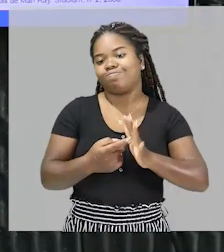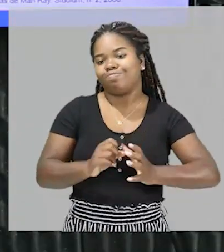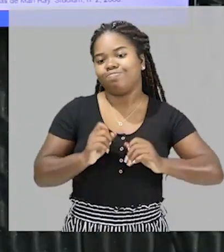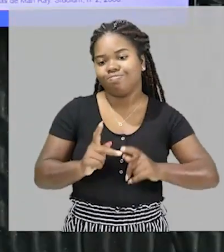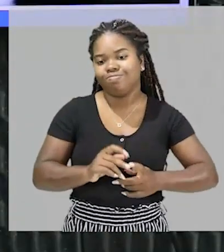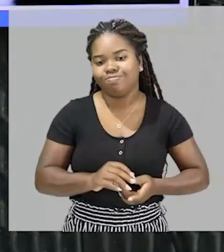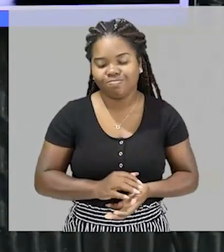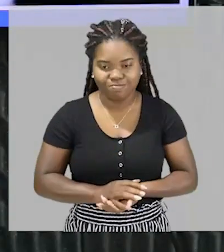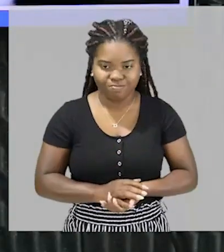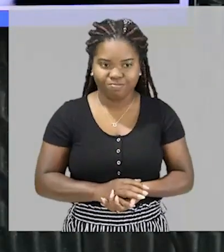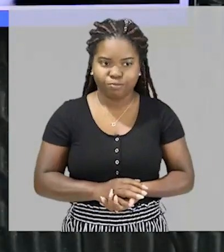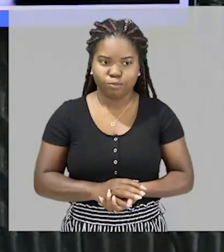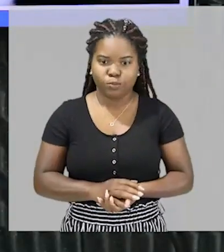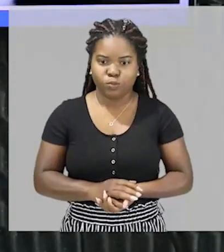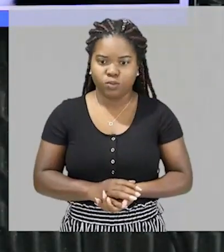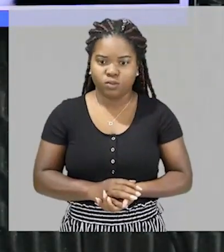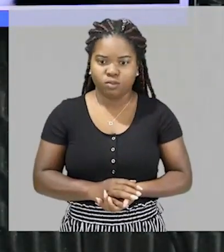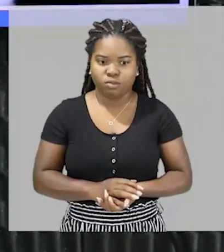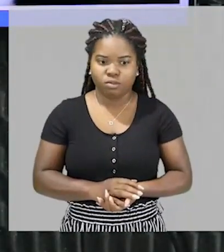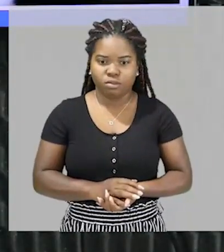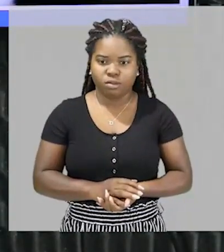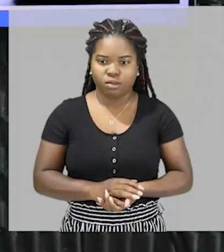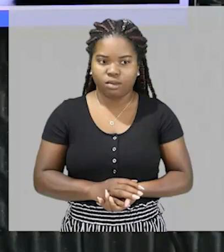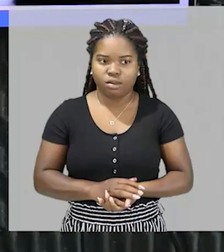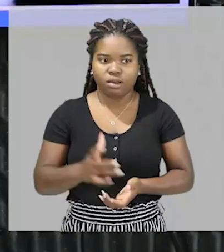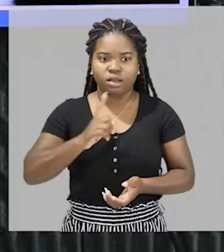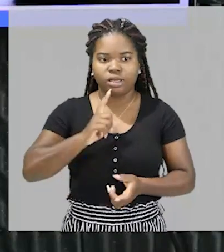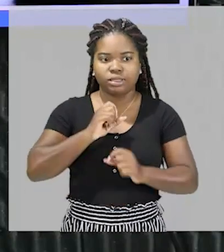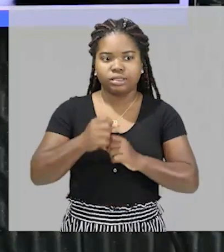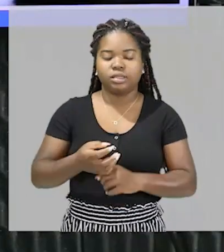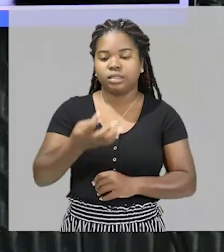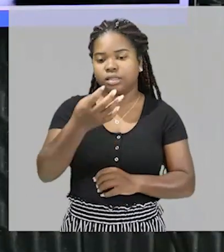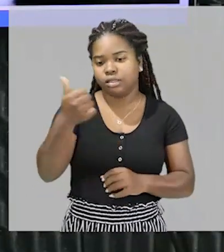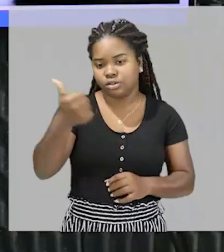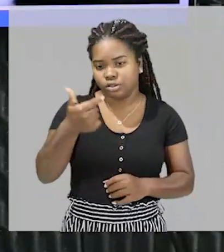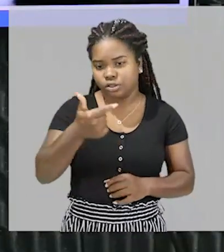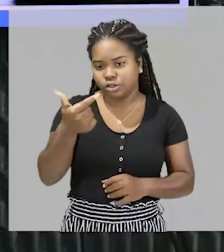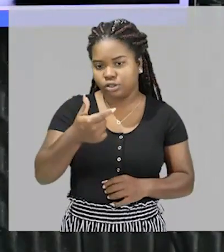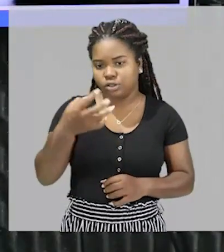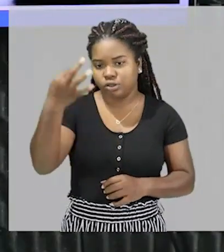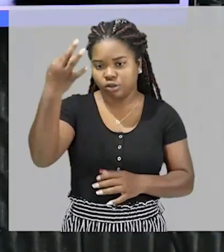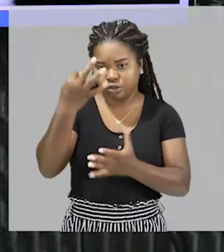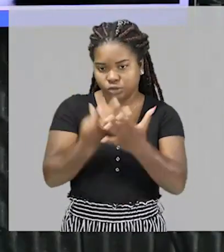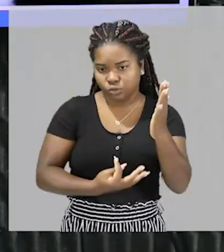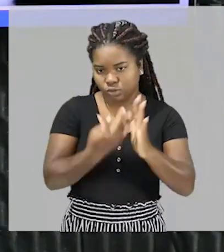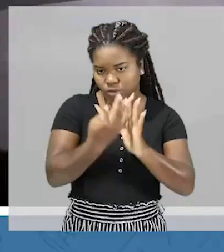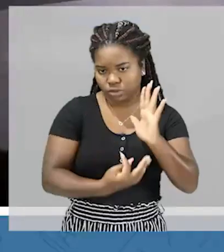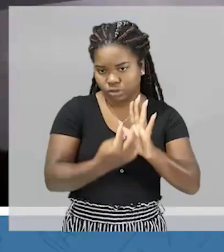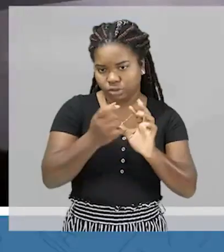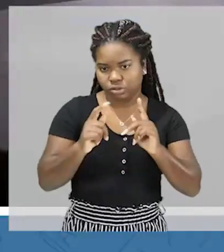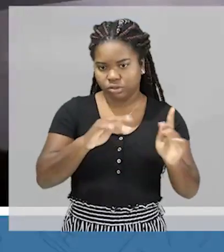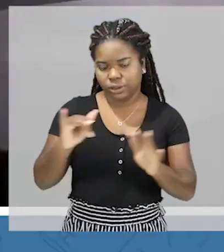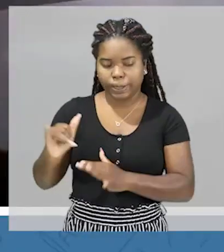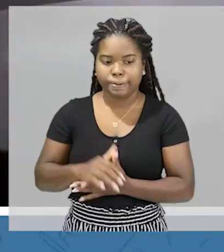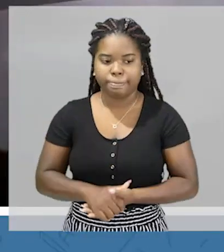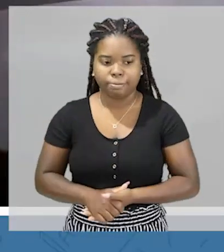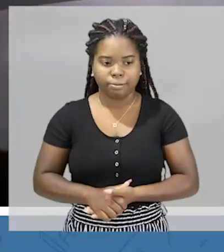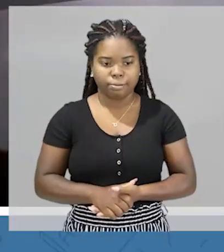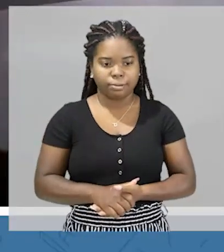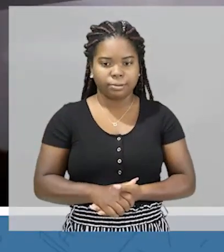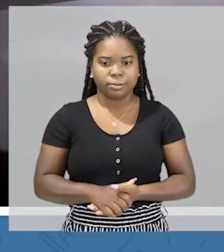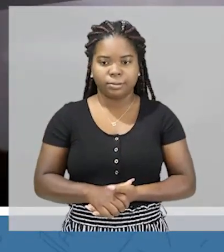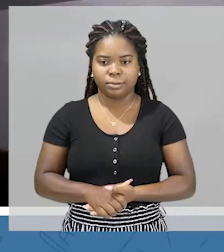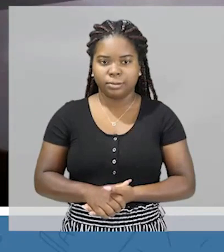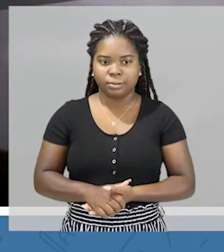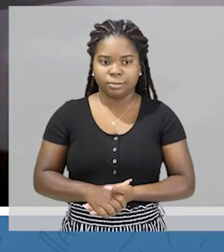vivencio. A questão é, os fotogramas do Man Ray, texto 2. O que é um fotograma? Para explicar como é que funciona a técnica. Tem